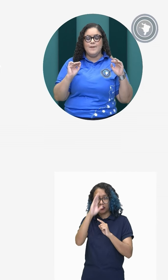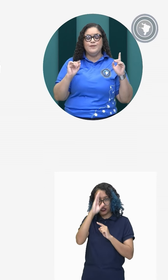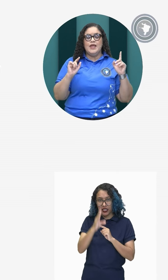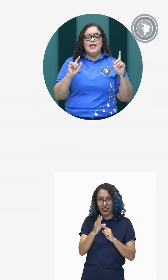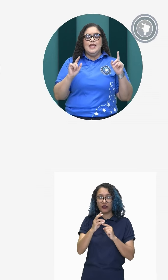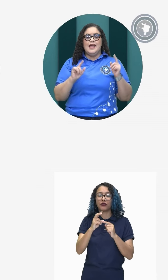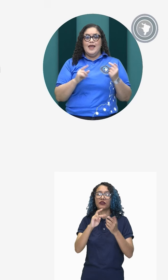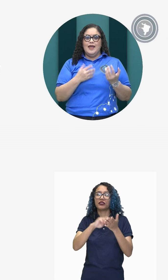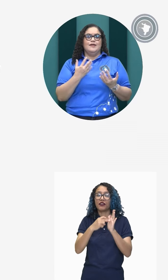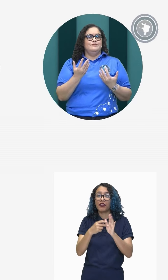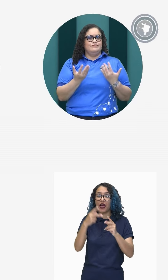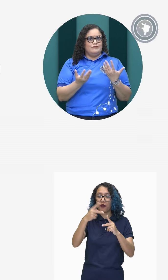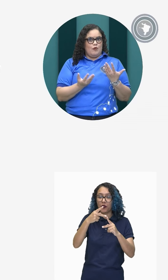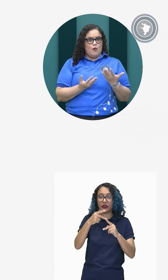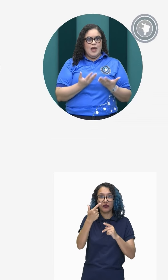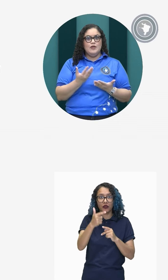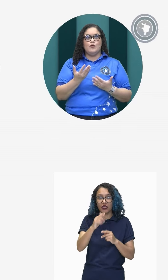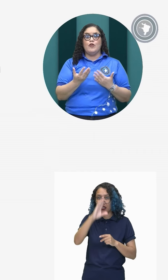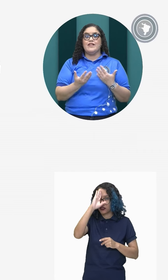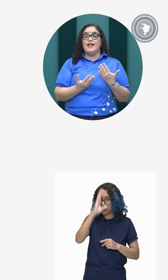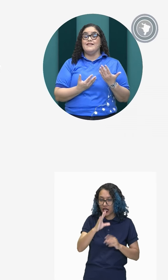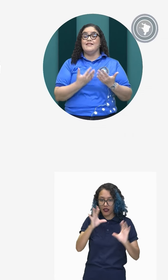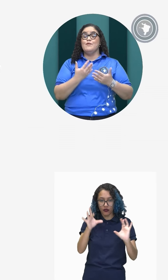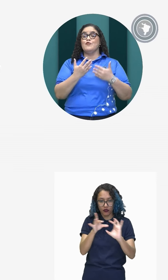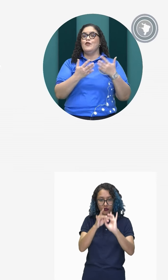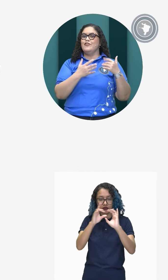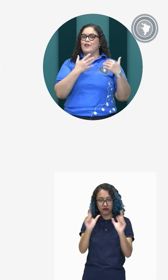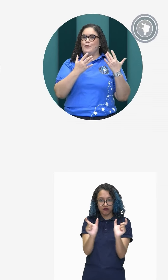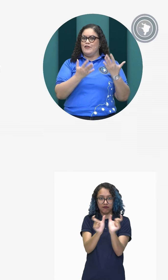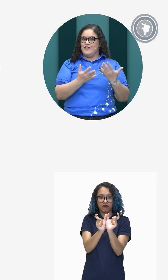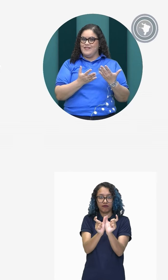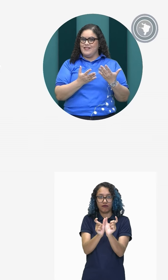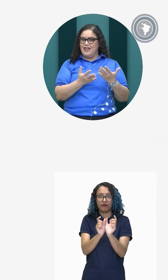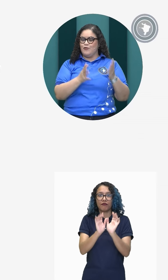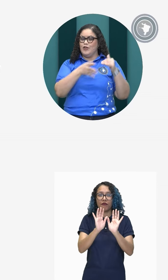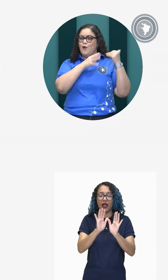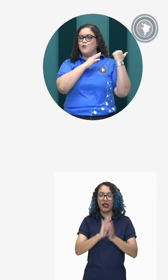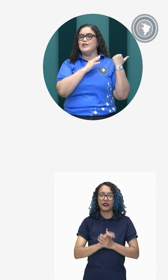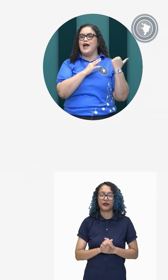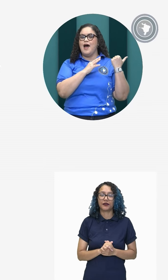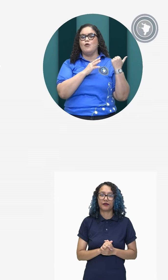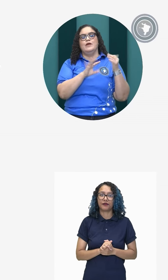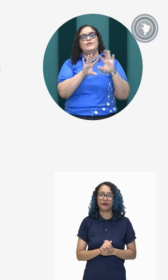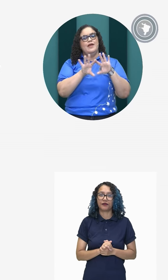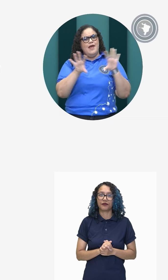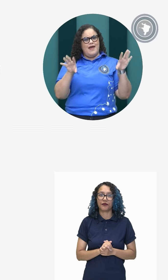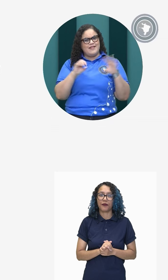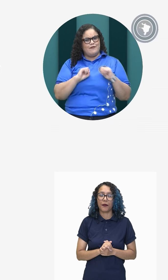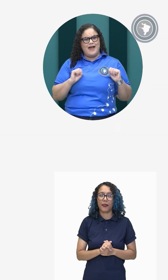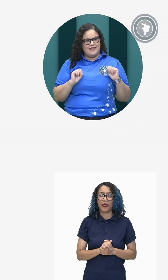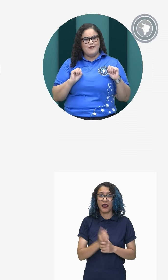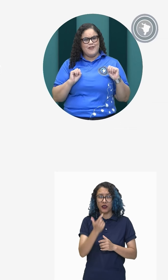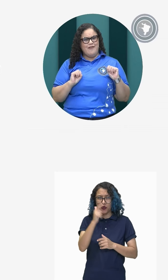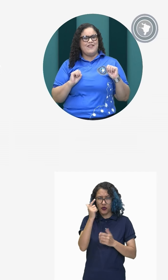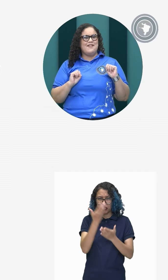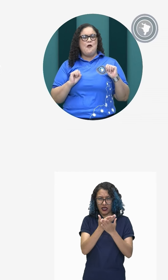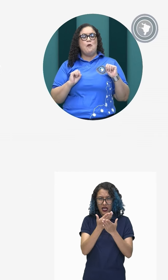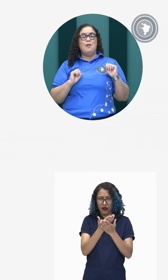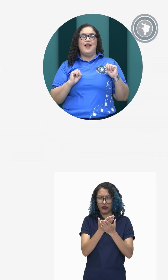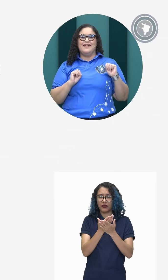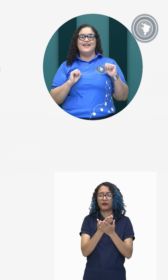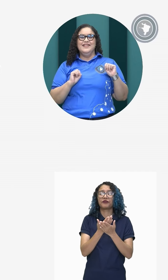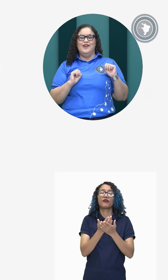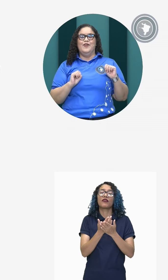preposição, tá? E aí, quando nós analisamos originalmente esse texto em outra aula, essa frase não estava